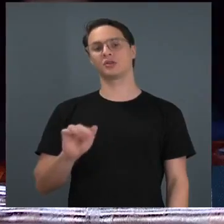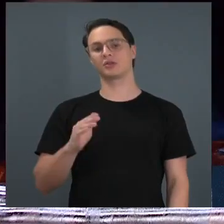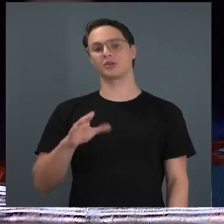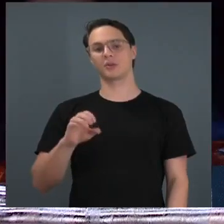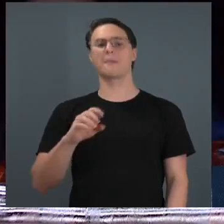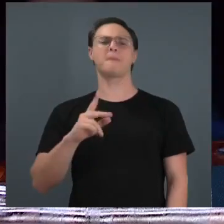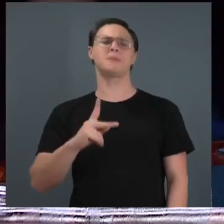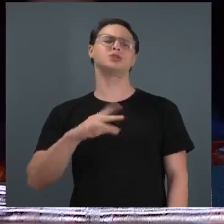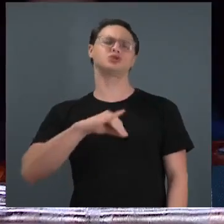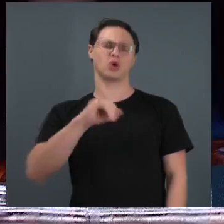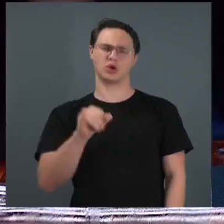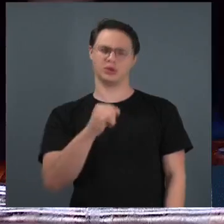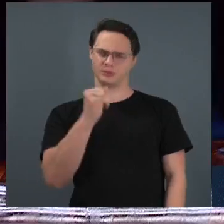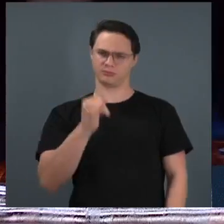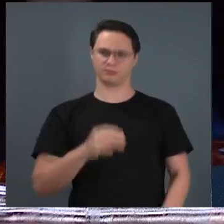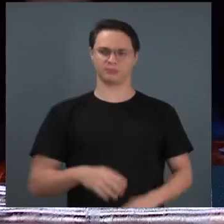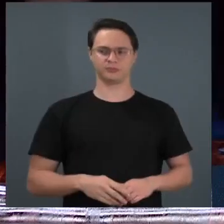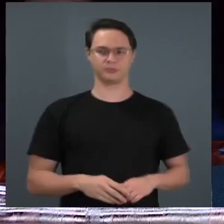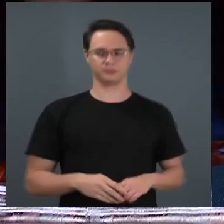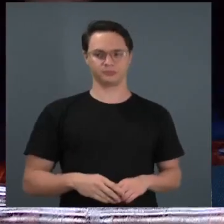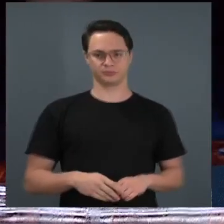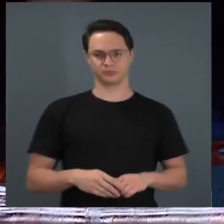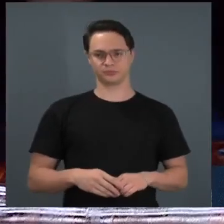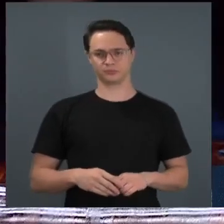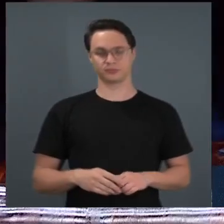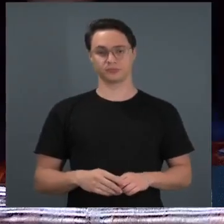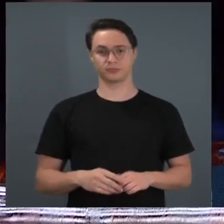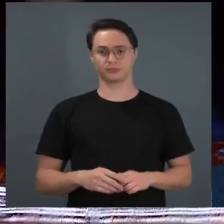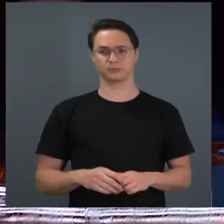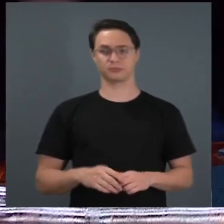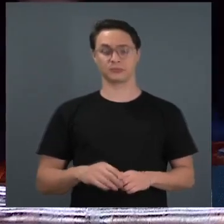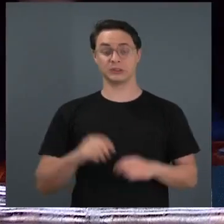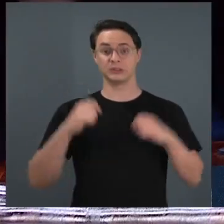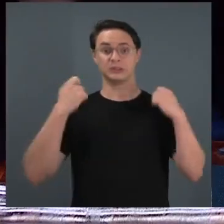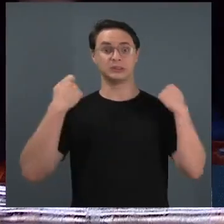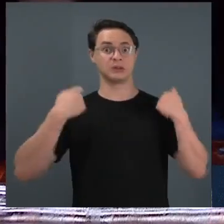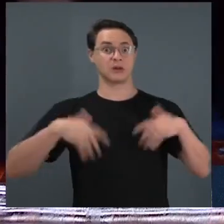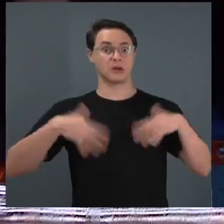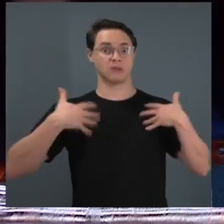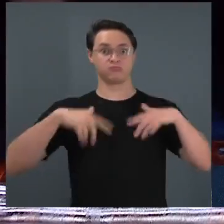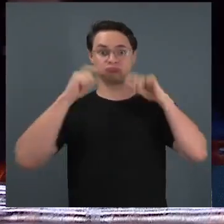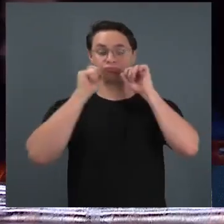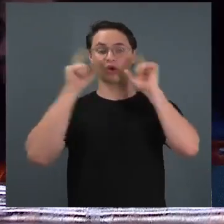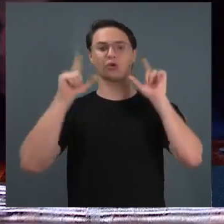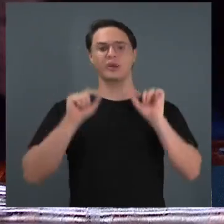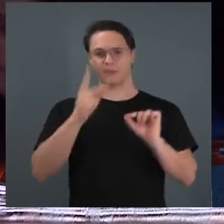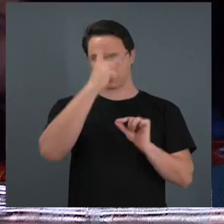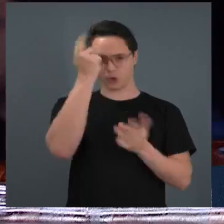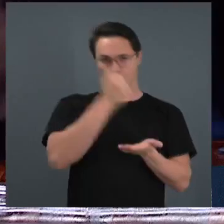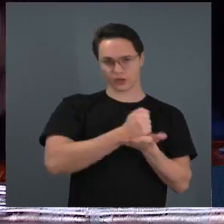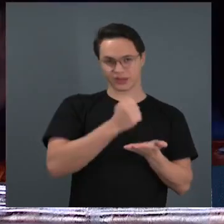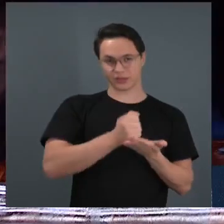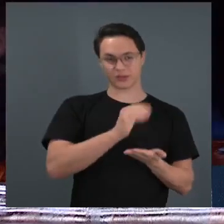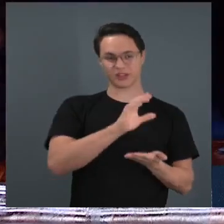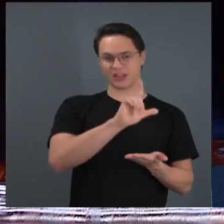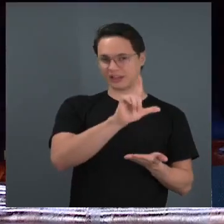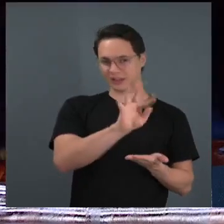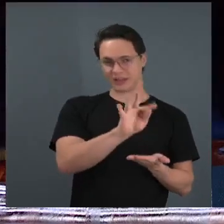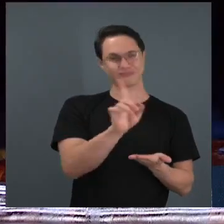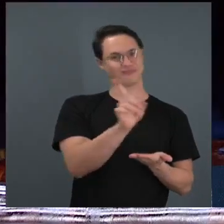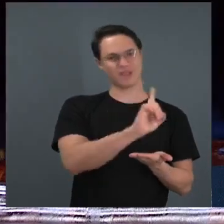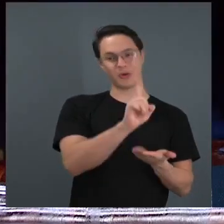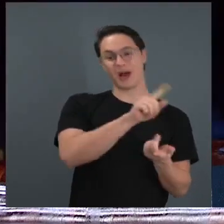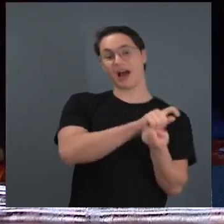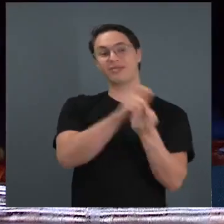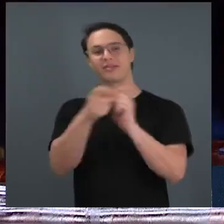PJ. Senhor presidente, é alarmante o avanço da pejotização que ameaça diretamente